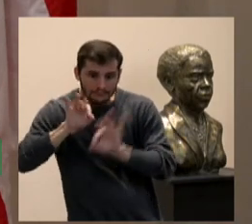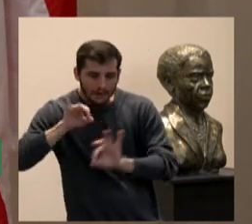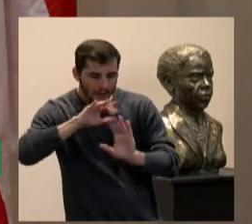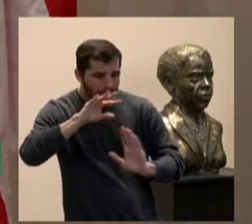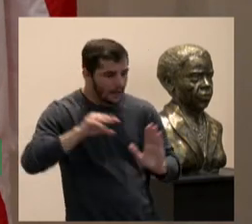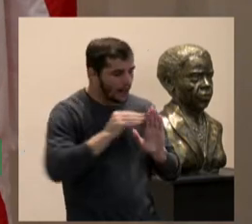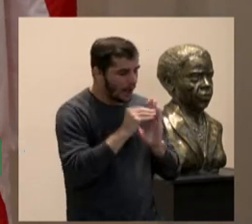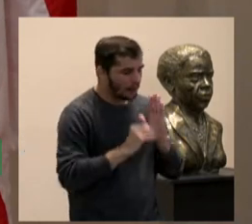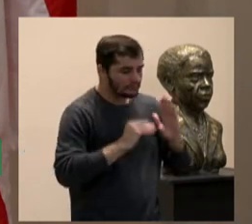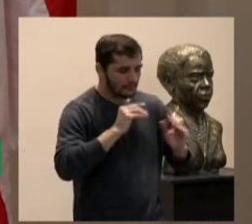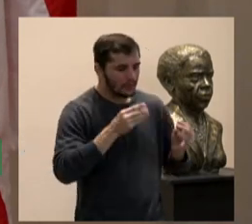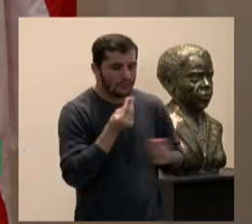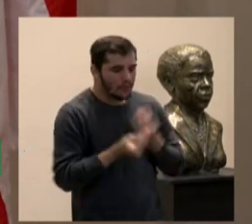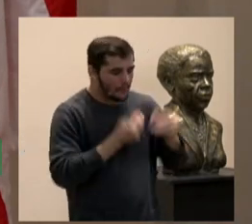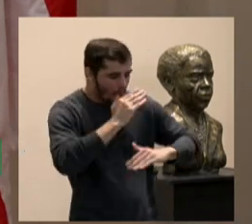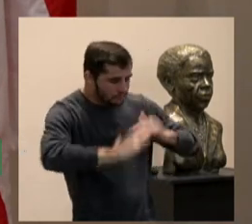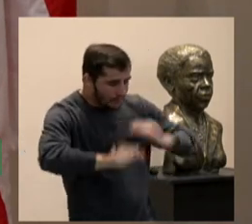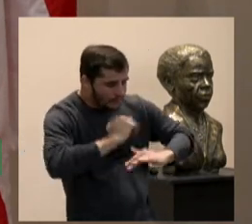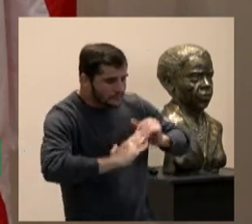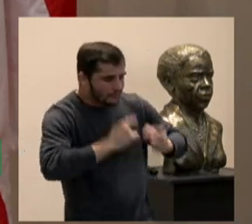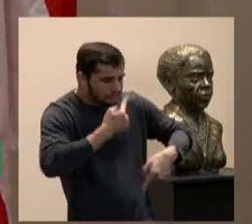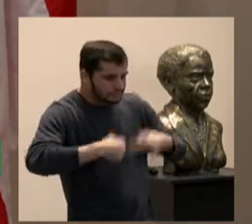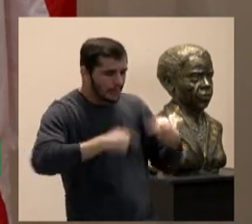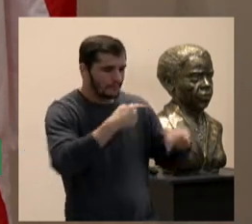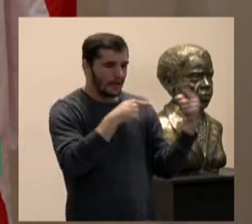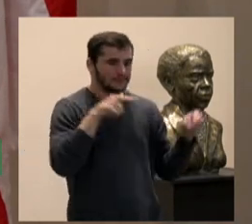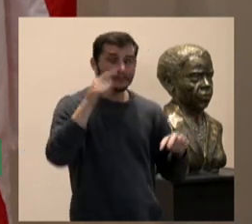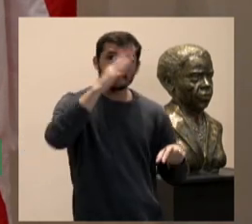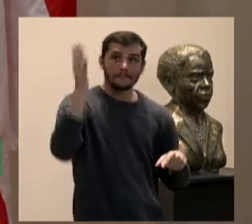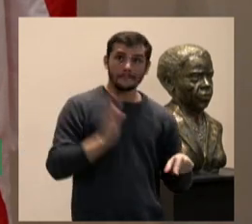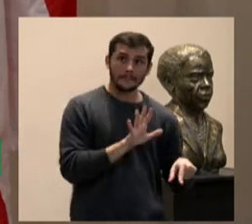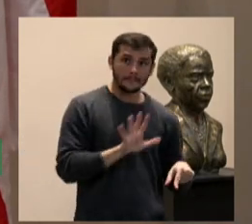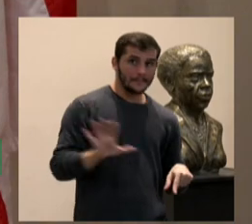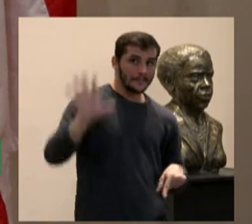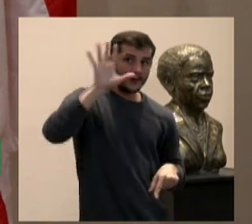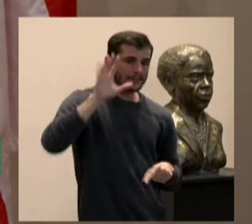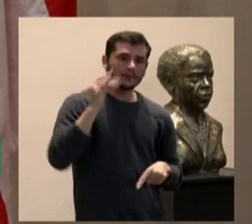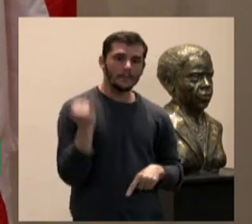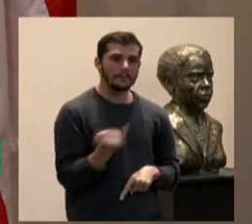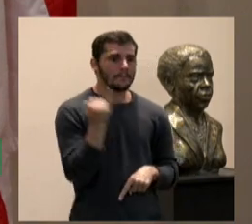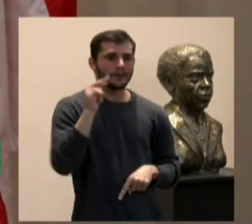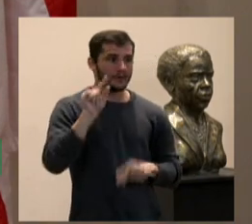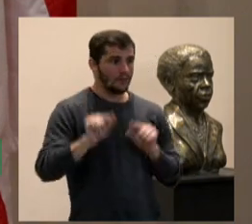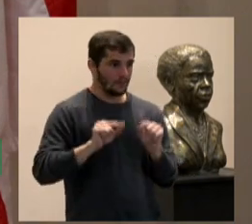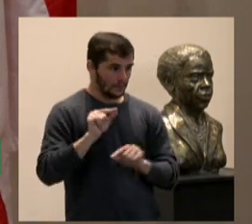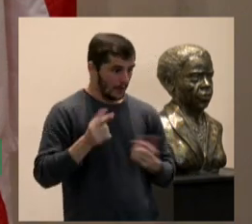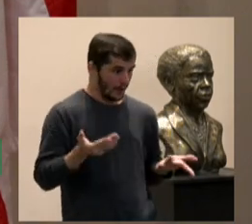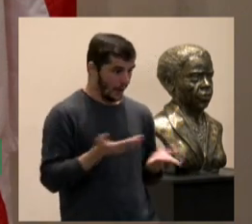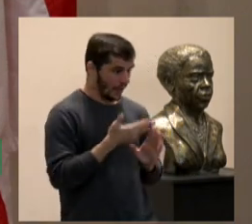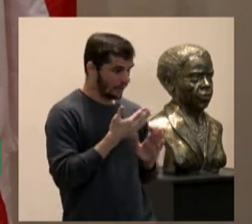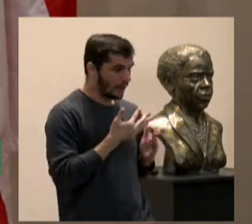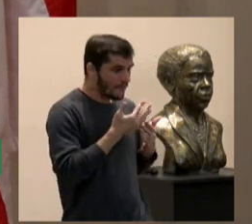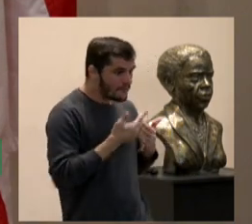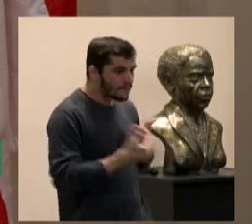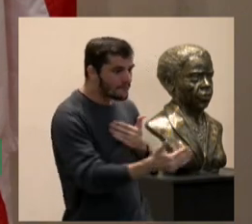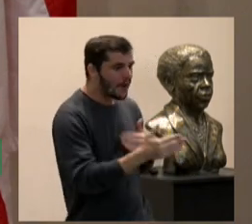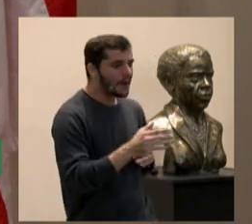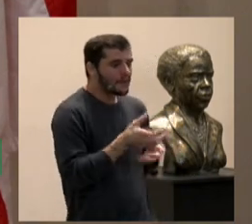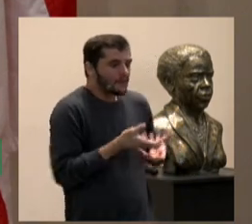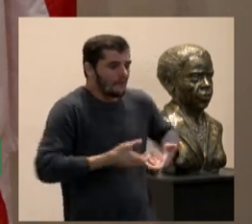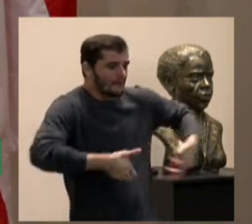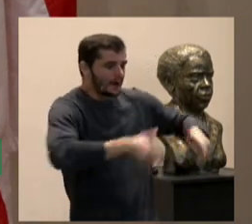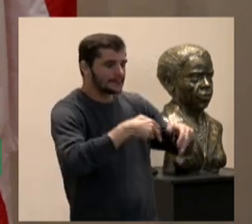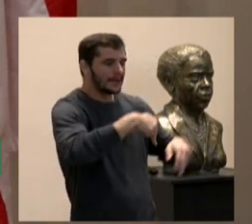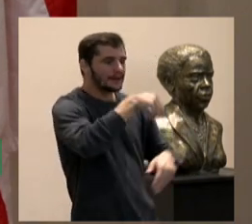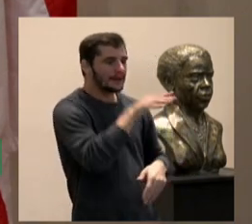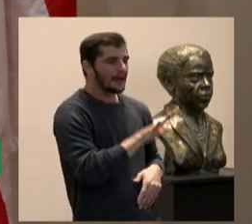dos debates que importam para o país. Então, a gente está às vésperas agora de acontecer a Conferência Nacional de Ciência e